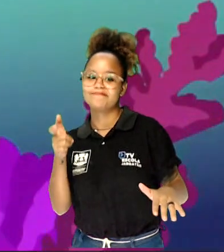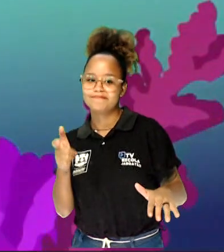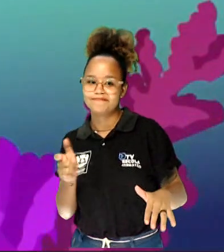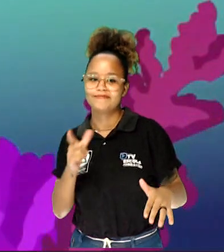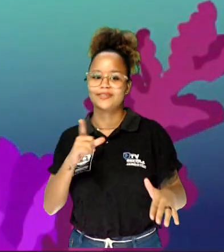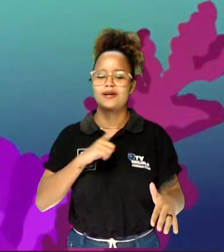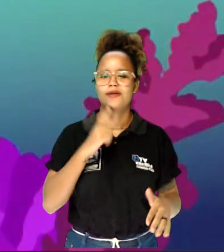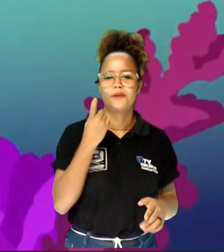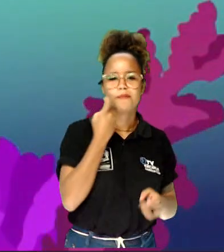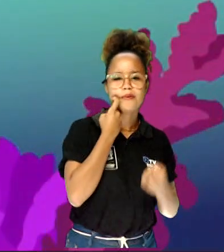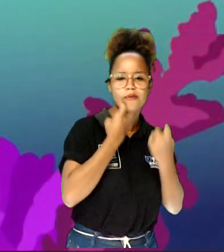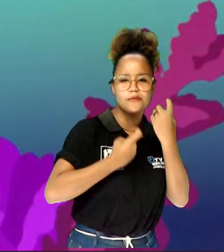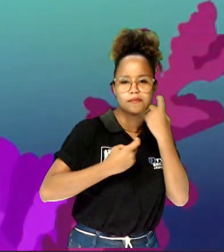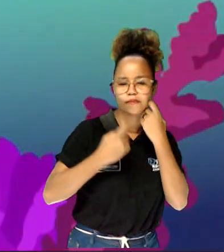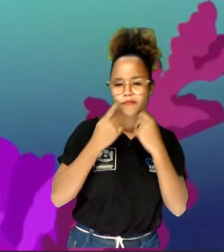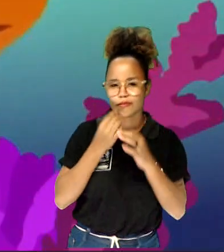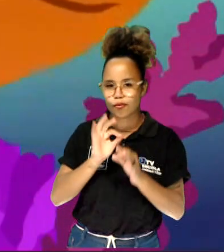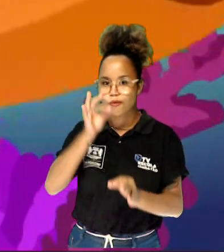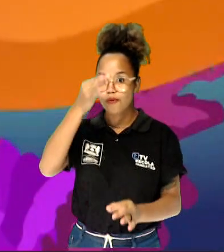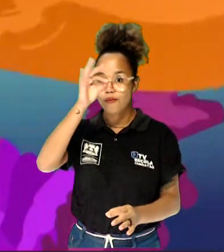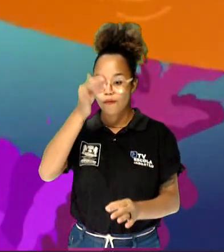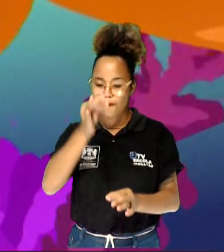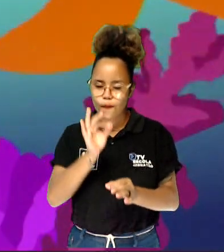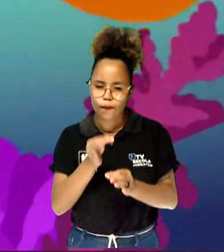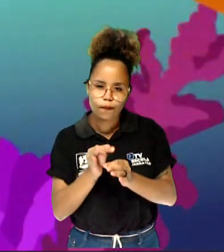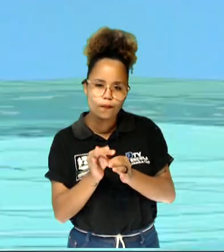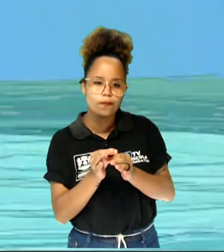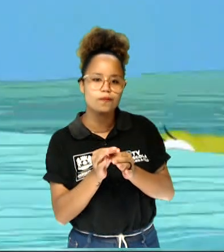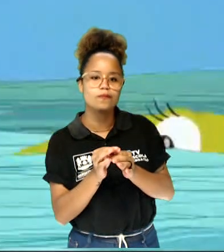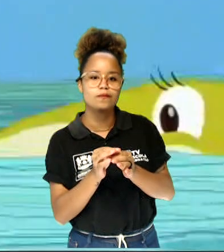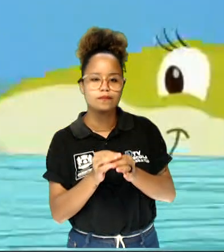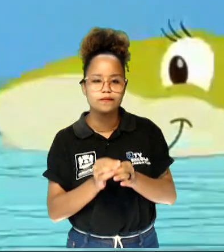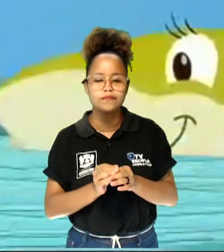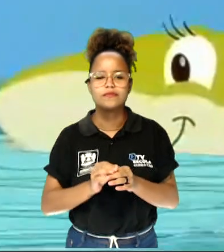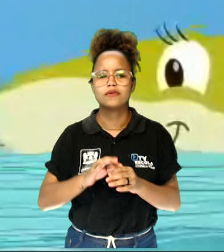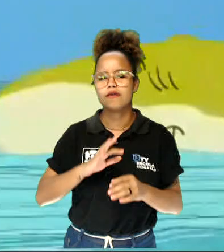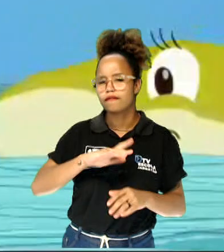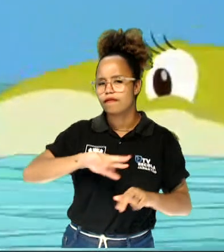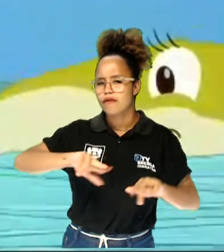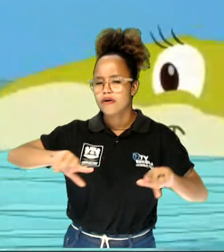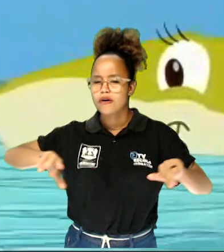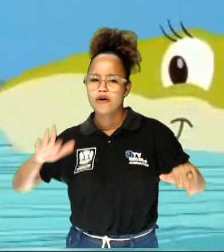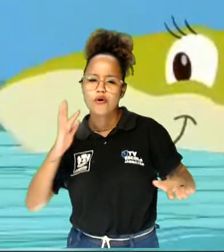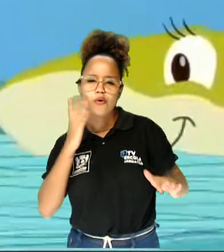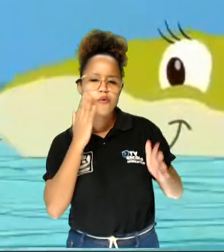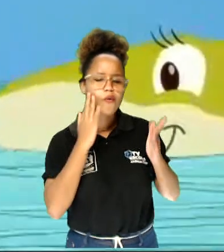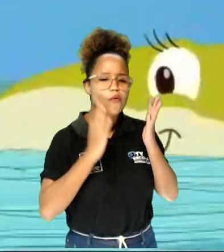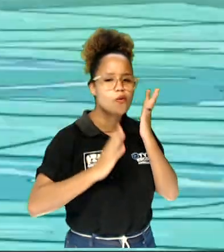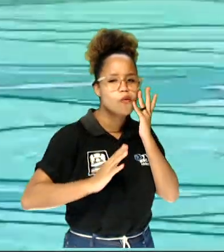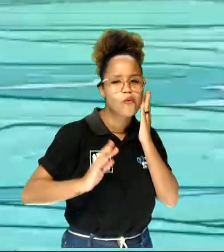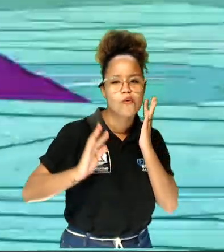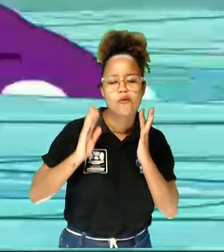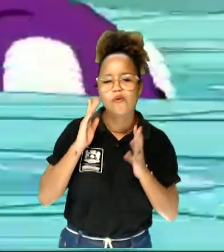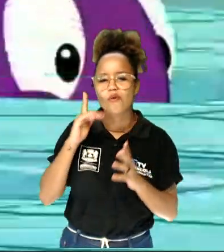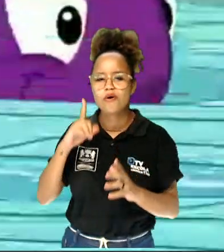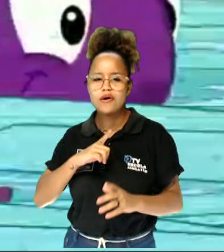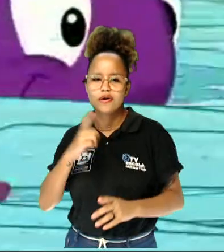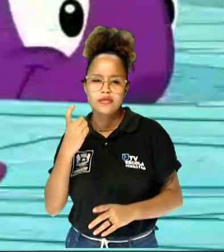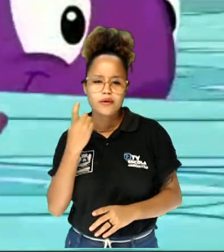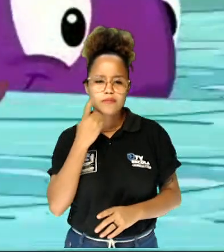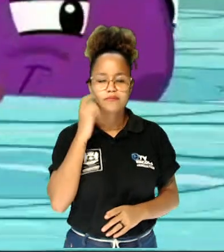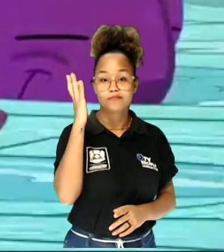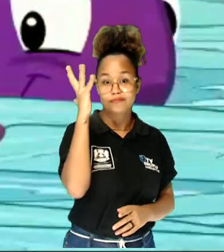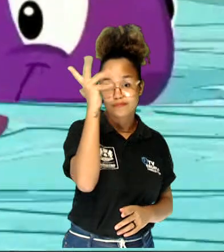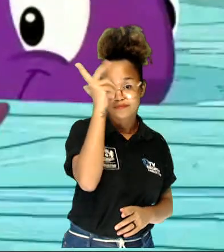Tem peixe pequeno, tem peixe gigante, de várias cores, de vários tamanhos. Tem peixe bonito,